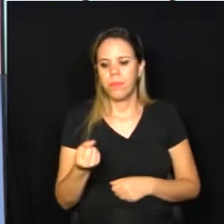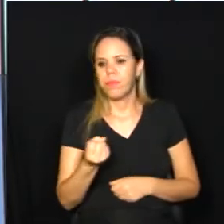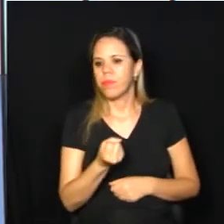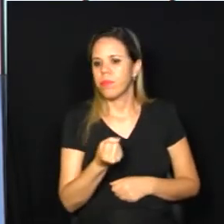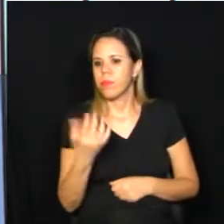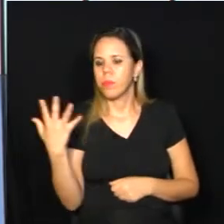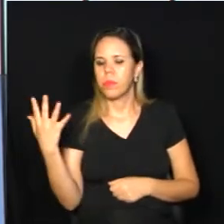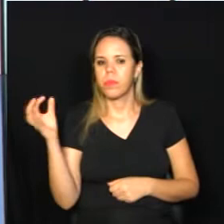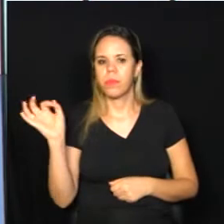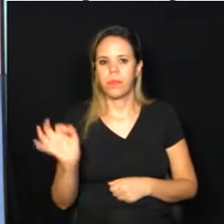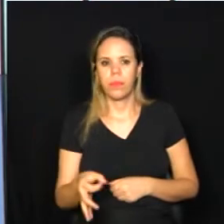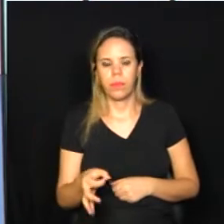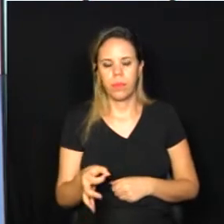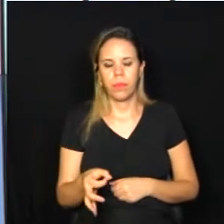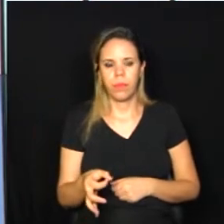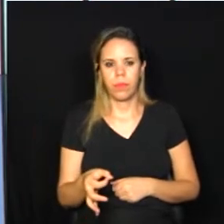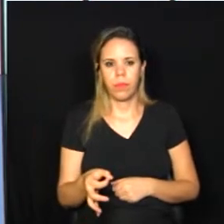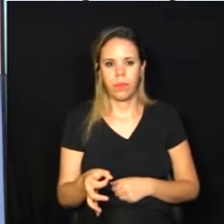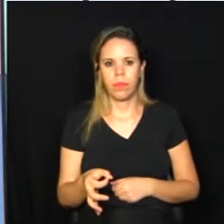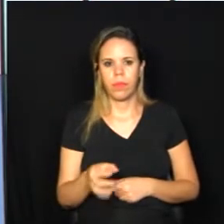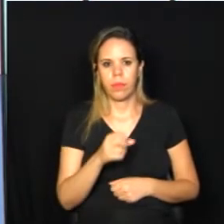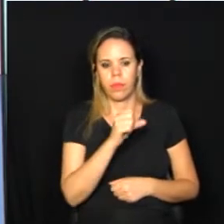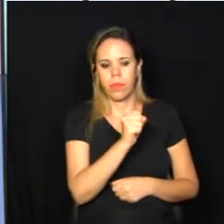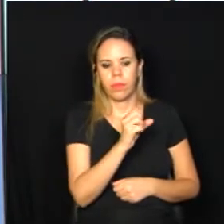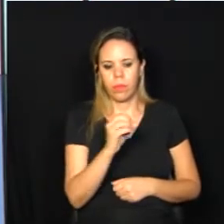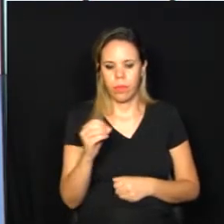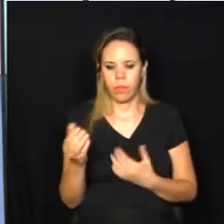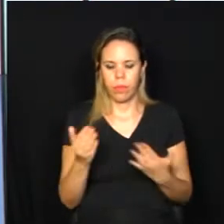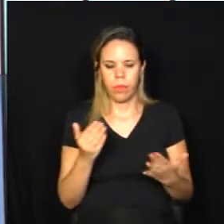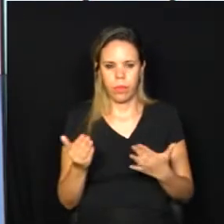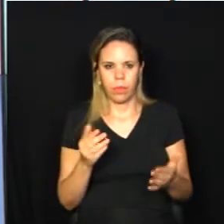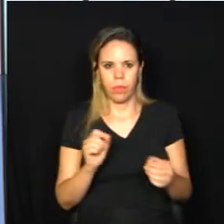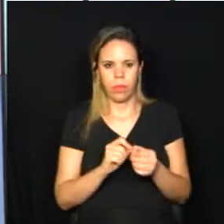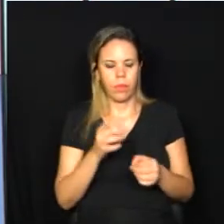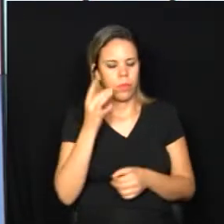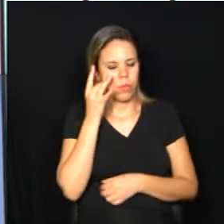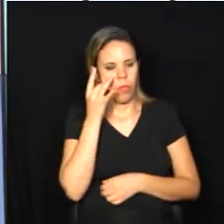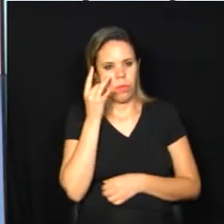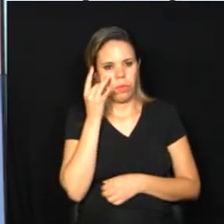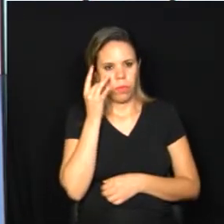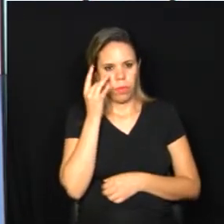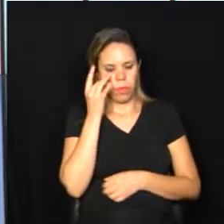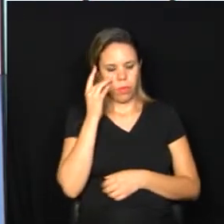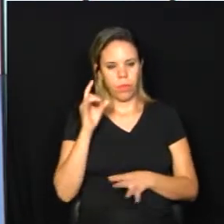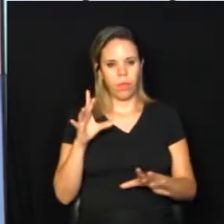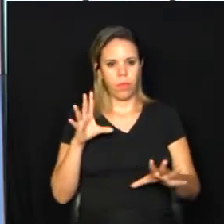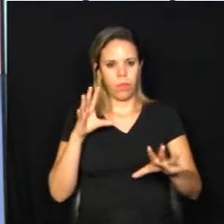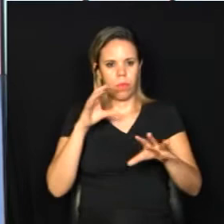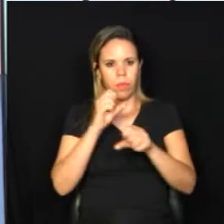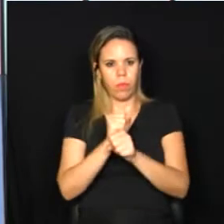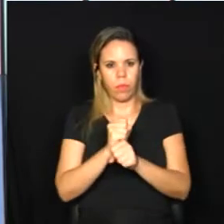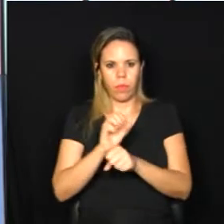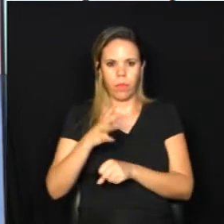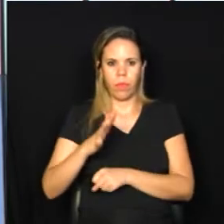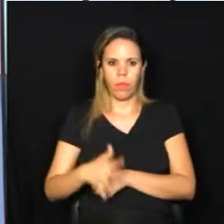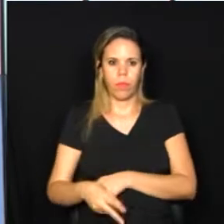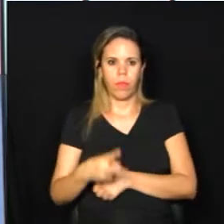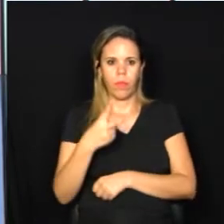1/3 desse percentual deverá ser feito presencialmente. A gente somou aqui, dá cerca